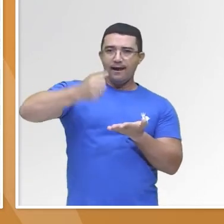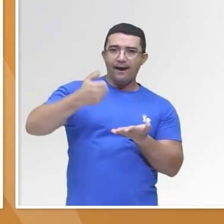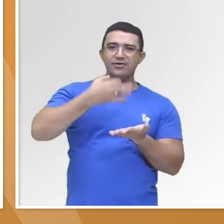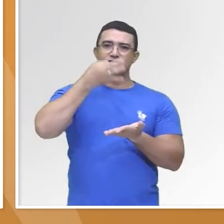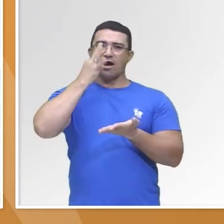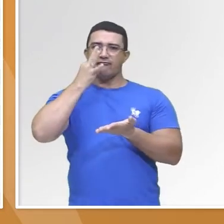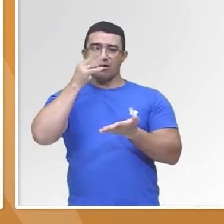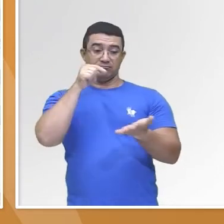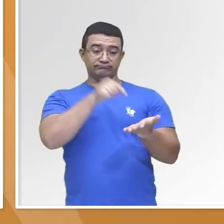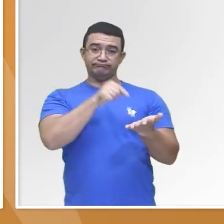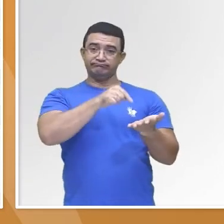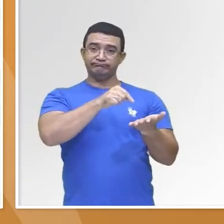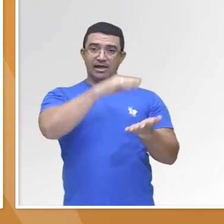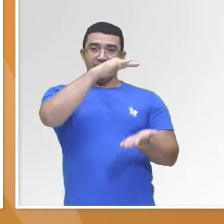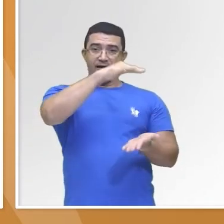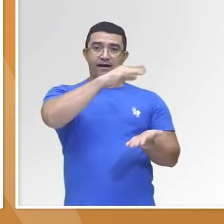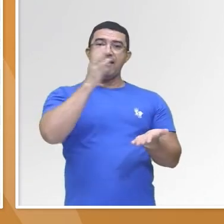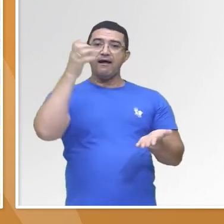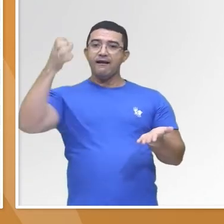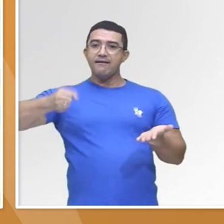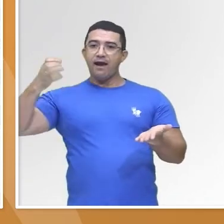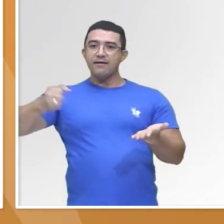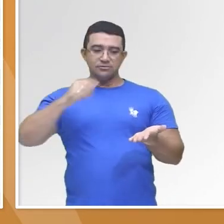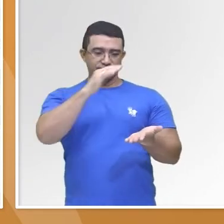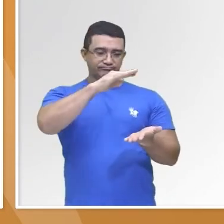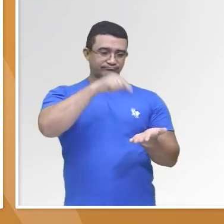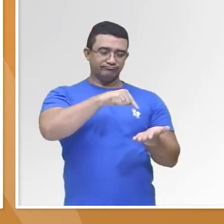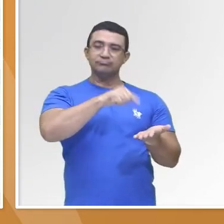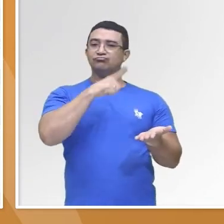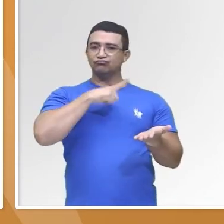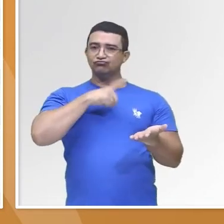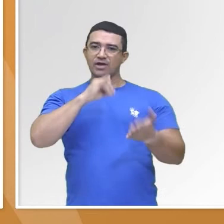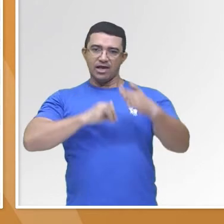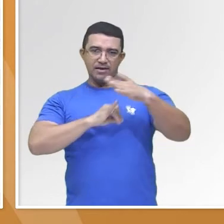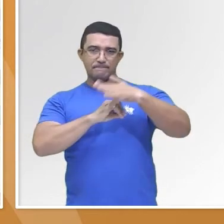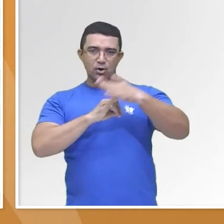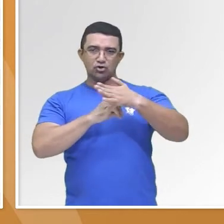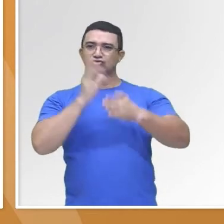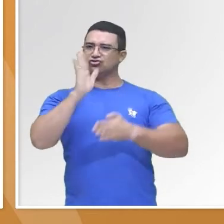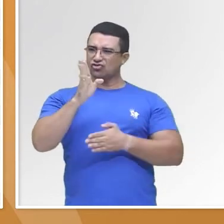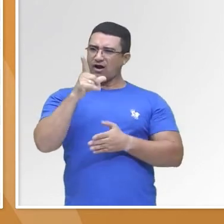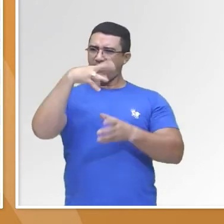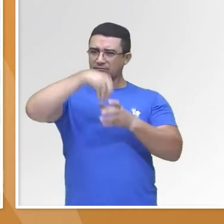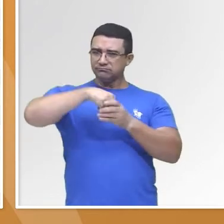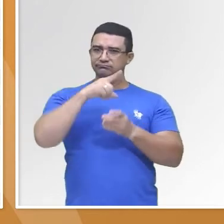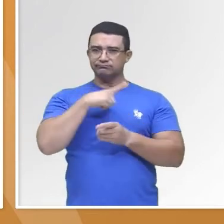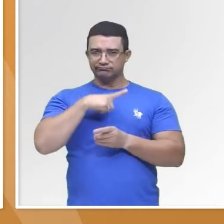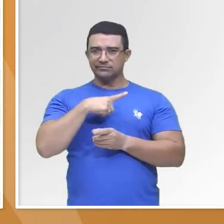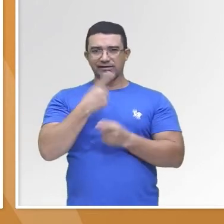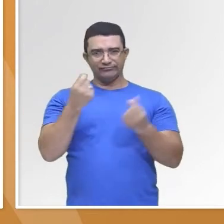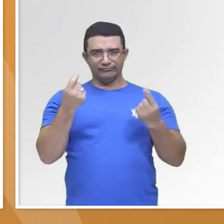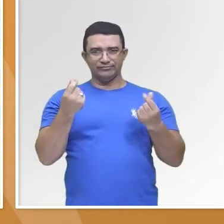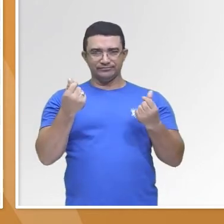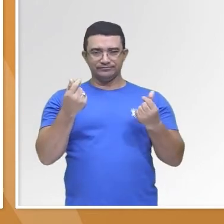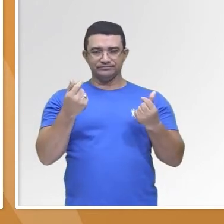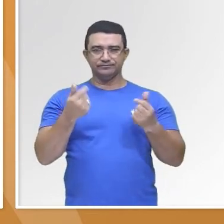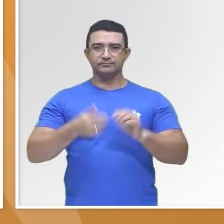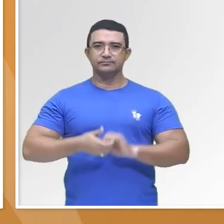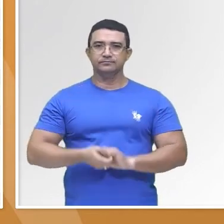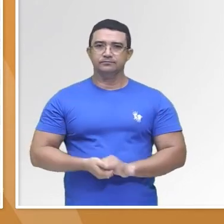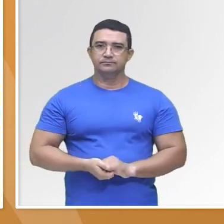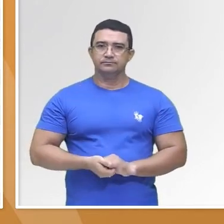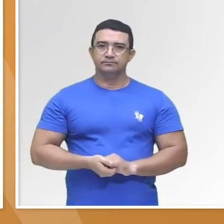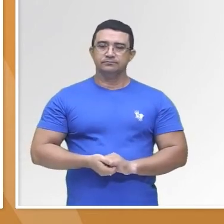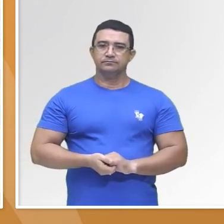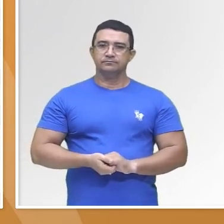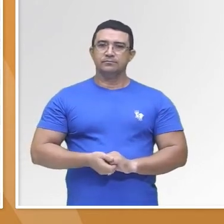está pagando imposto em cima desse produto, mesmo que seja um imposto, né, indireto, tá? Então, até